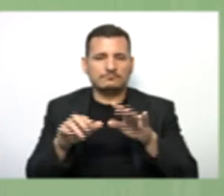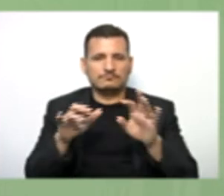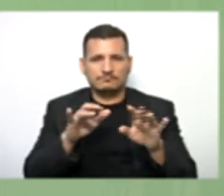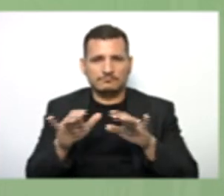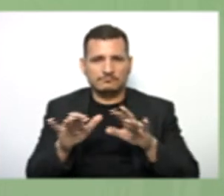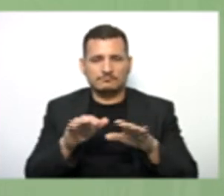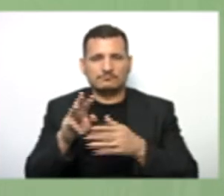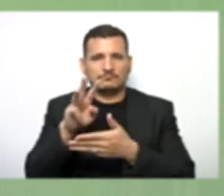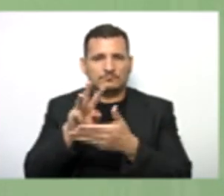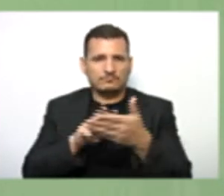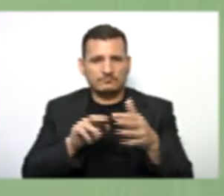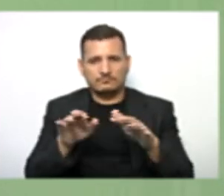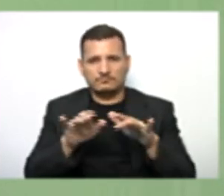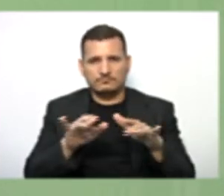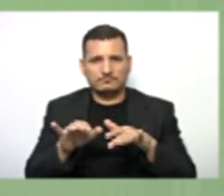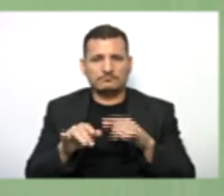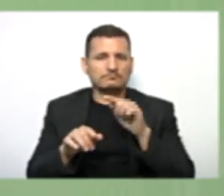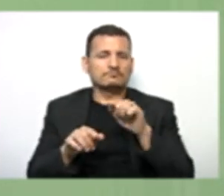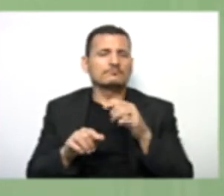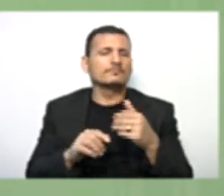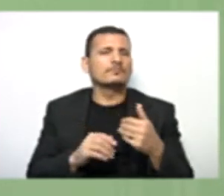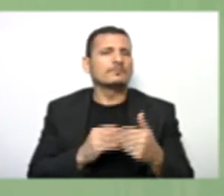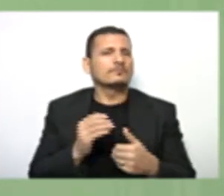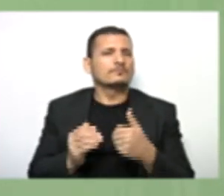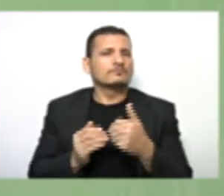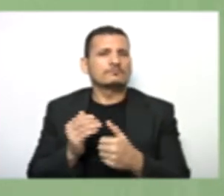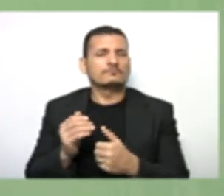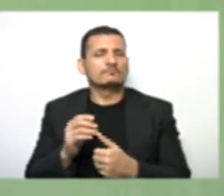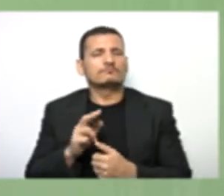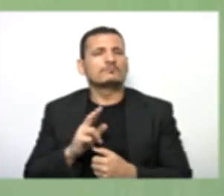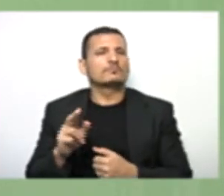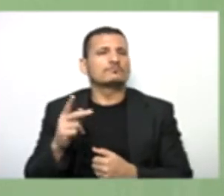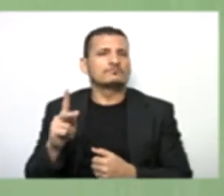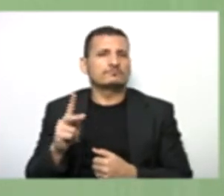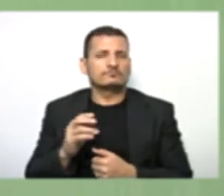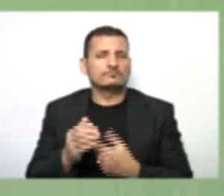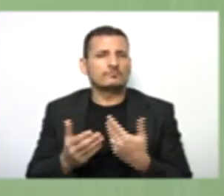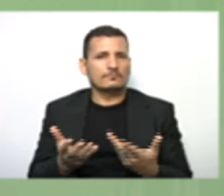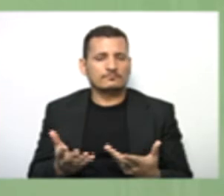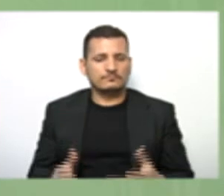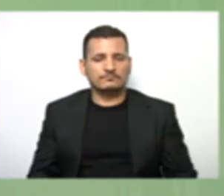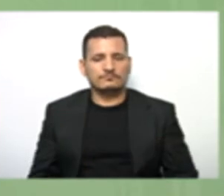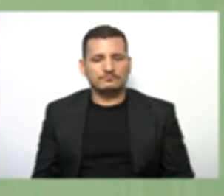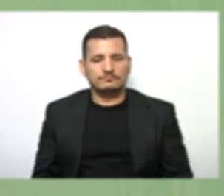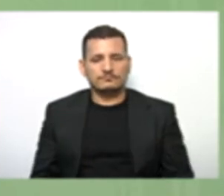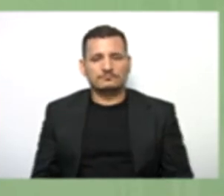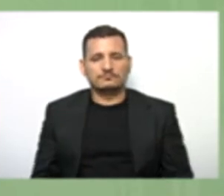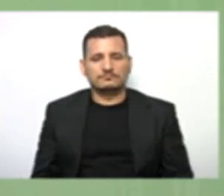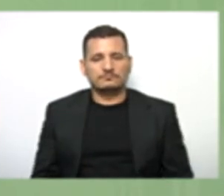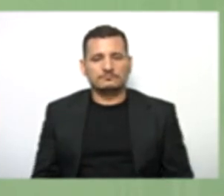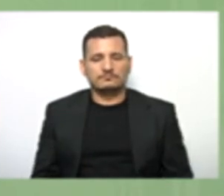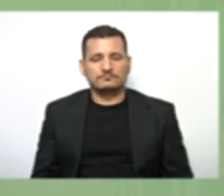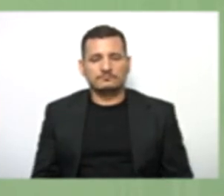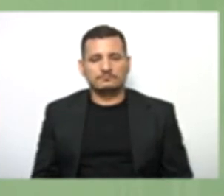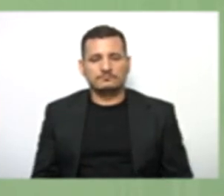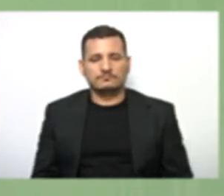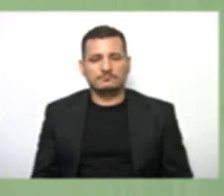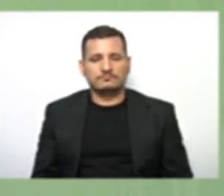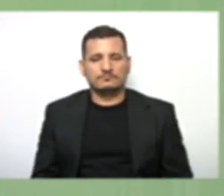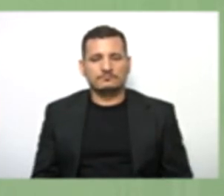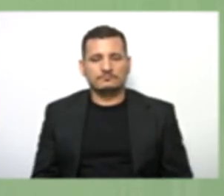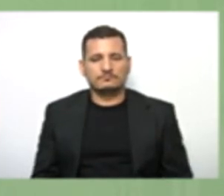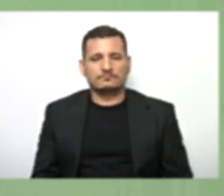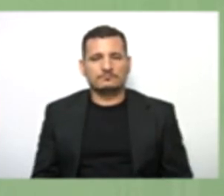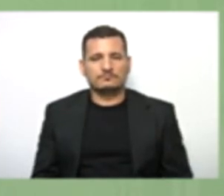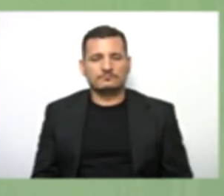texto, né? Então, esse processo de editar um texto, como ele é classificado? De qual tipo? Ele vai ter